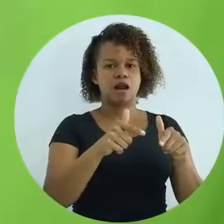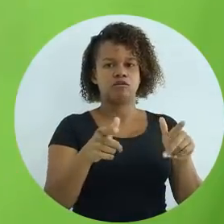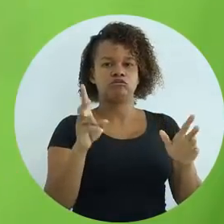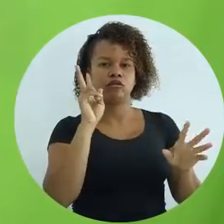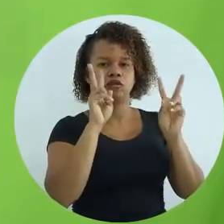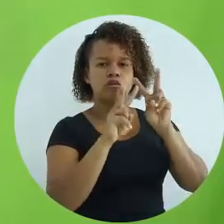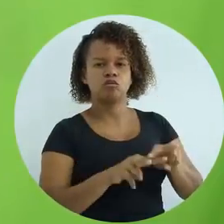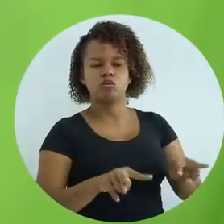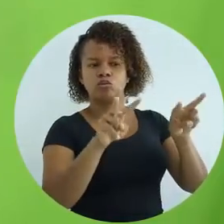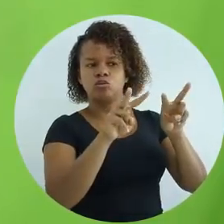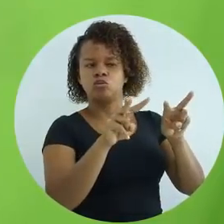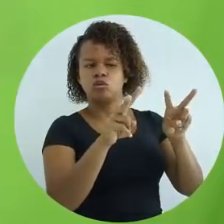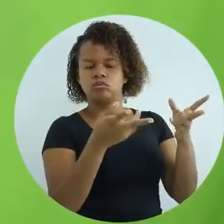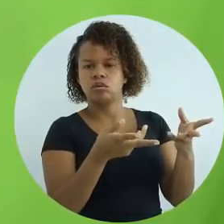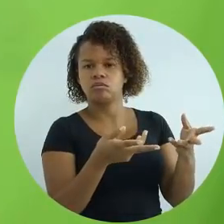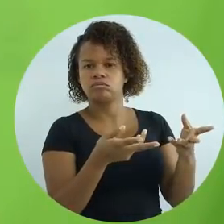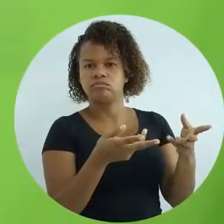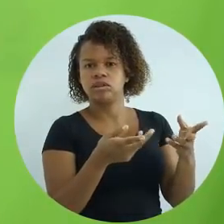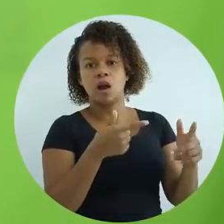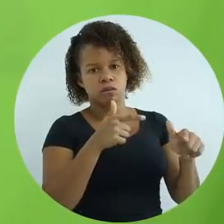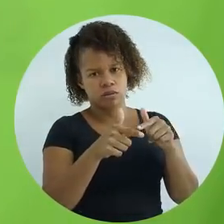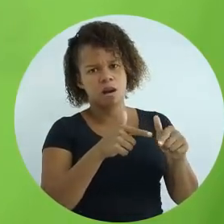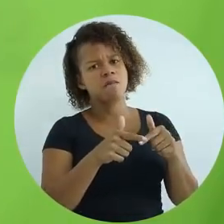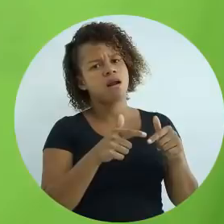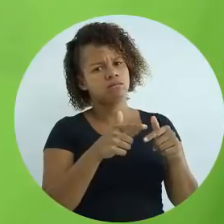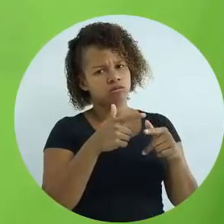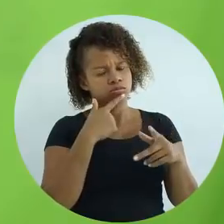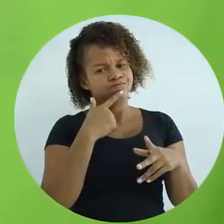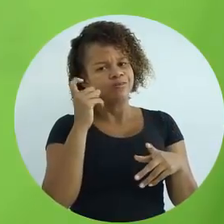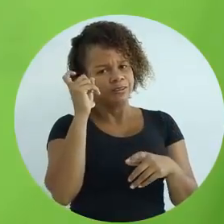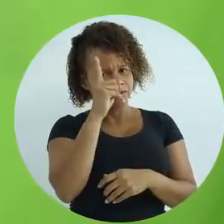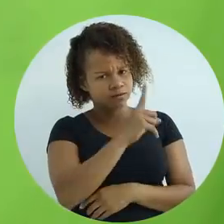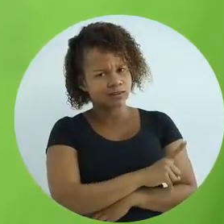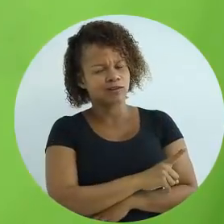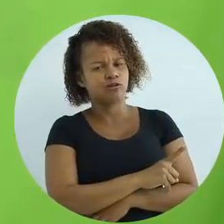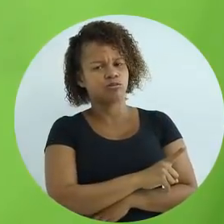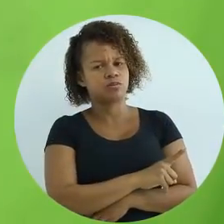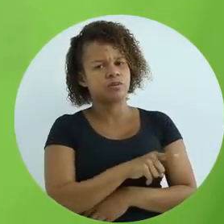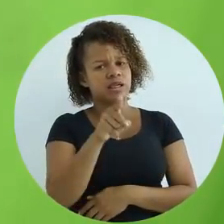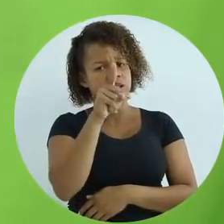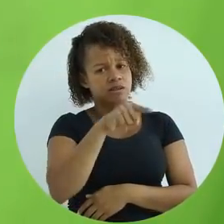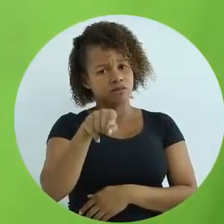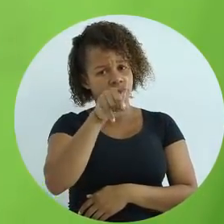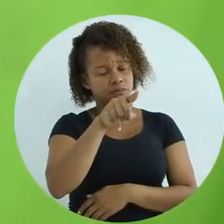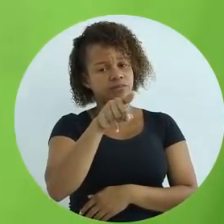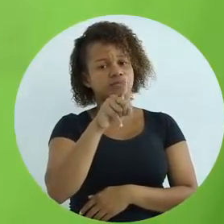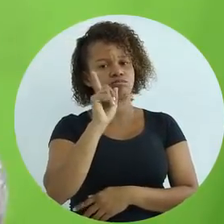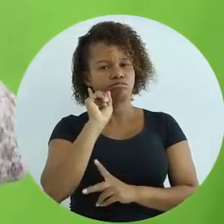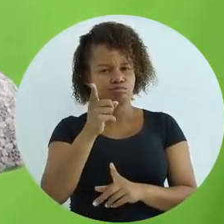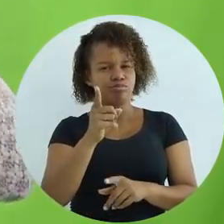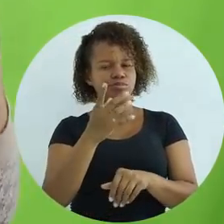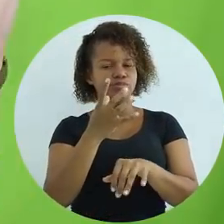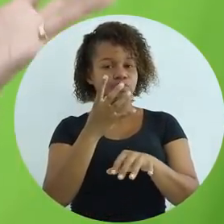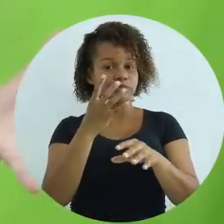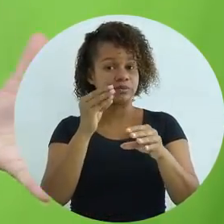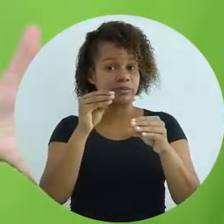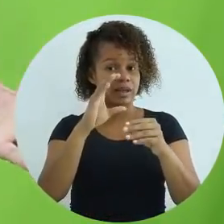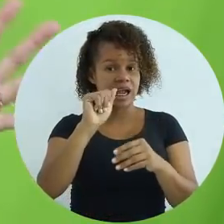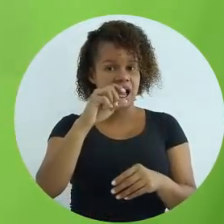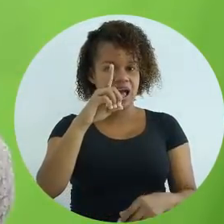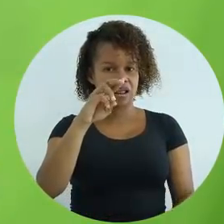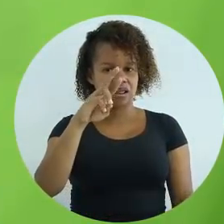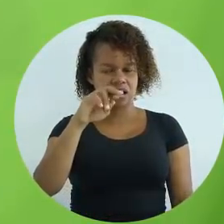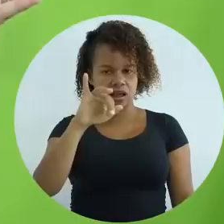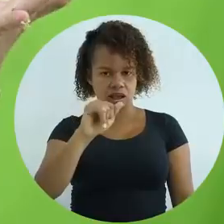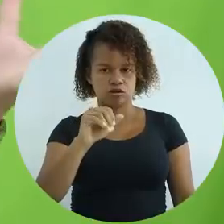toda esta cadeia. É um trabalho realmente complexo. Se você dividir a cadeia de suprimentos em 3 grandes